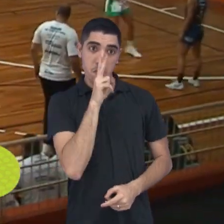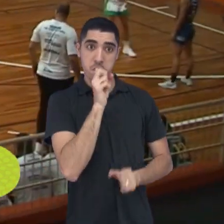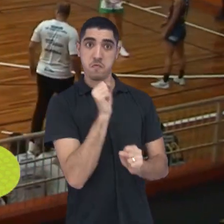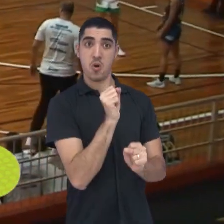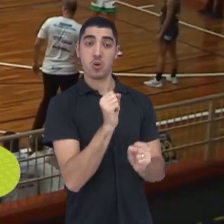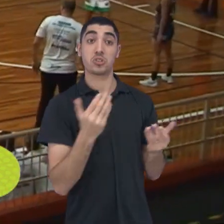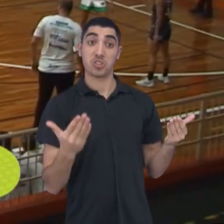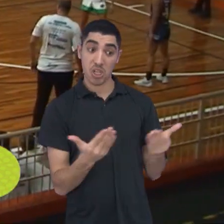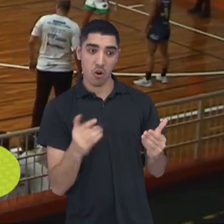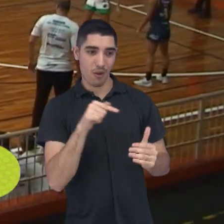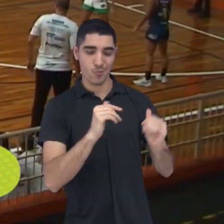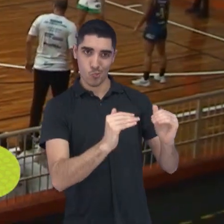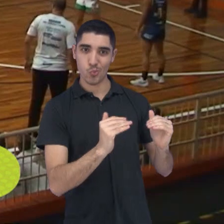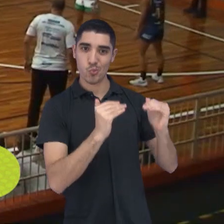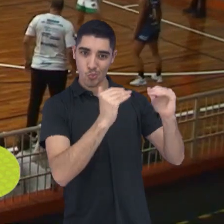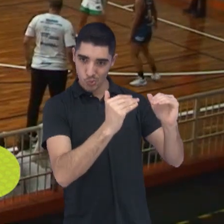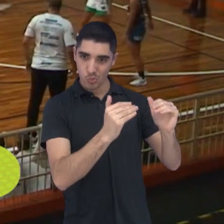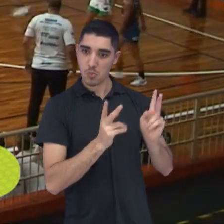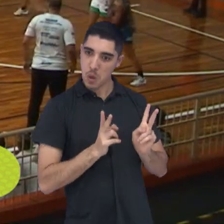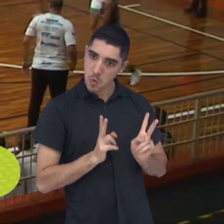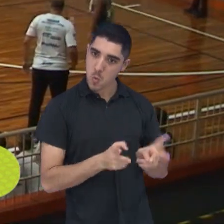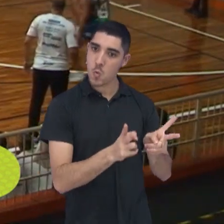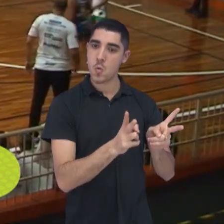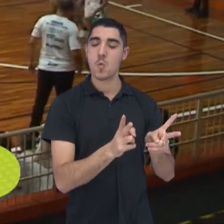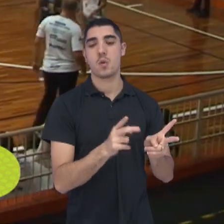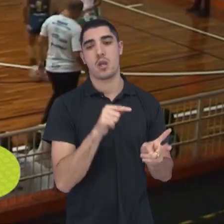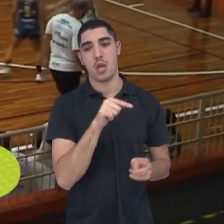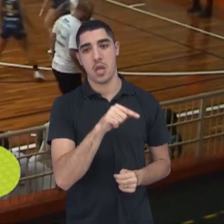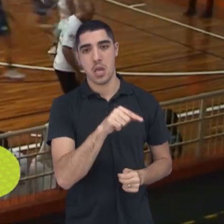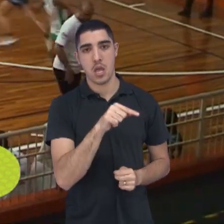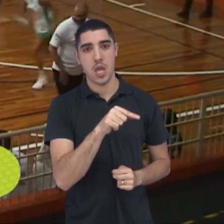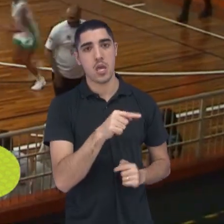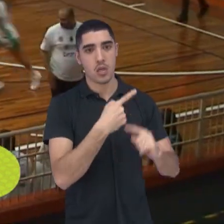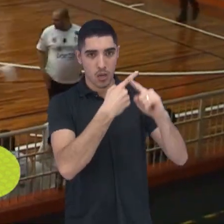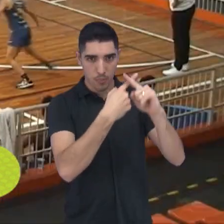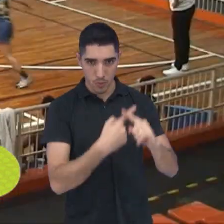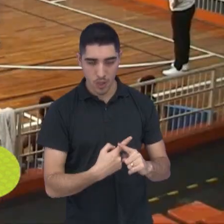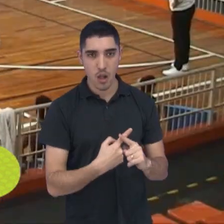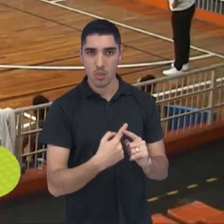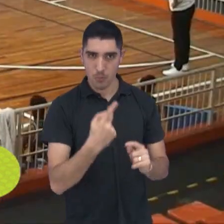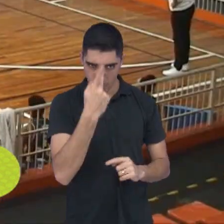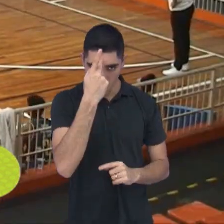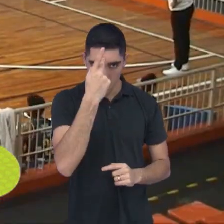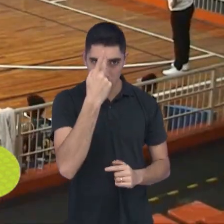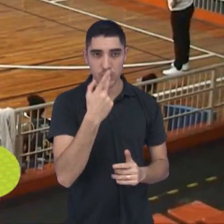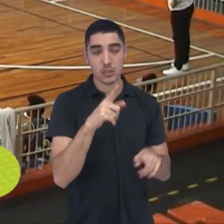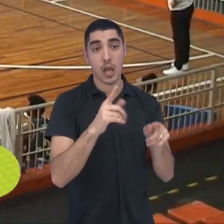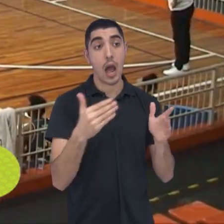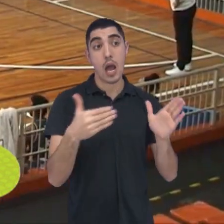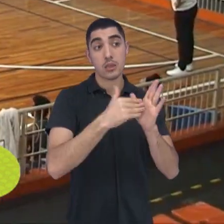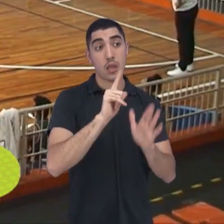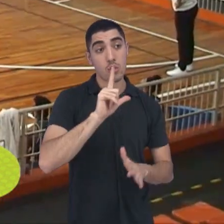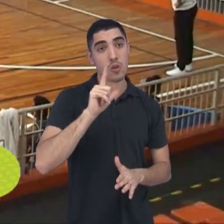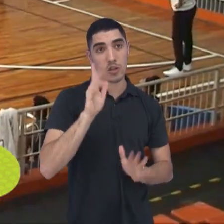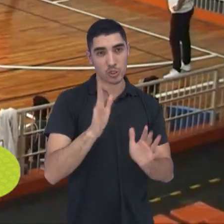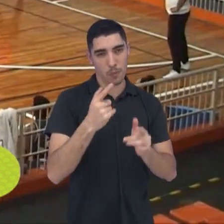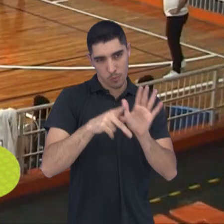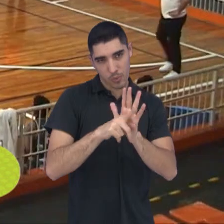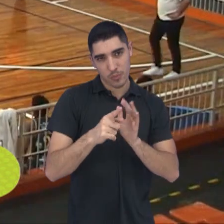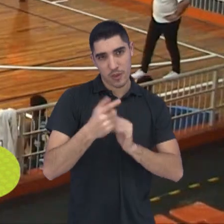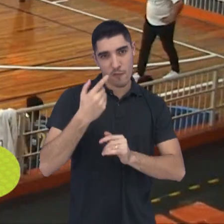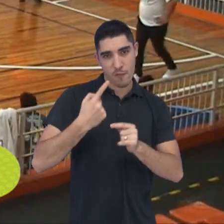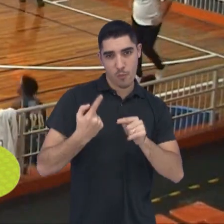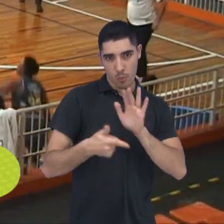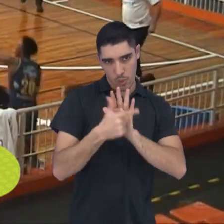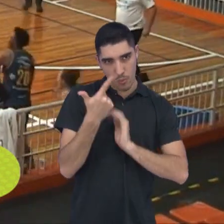time adulto aí. Importante seguir esse projeto aí desde a volta da Liga Nacional no ano passado. O Leandro Leal falou